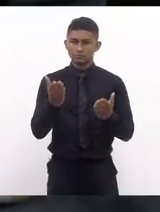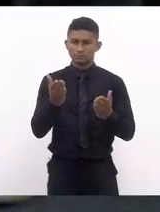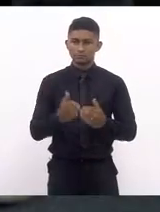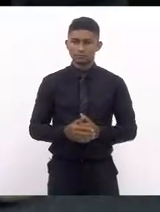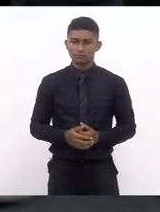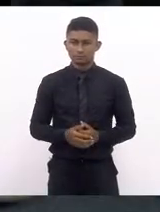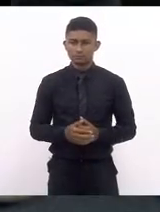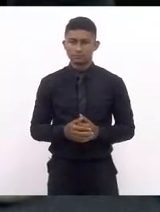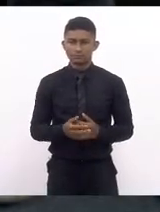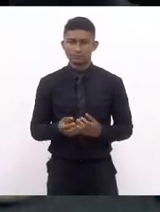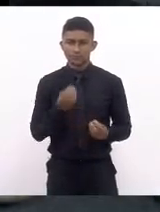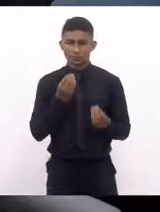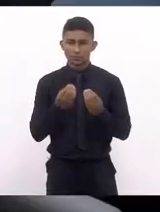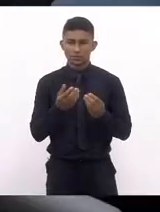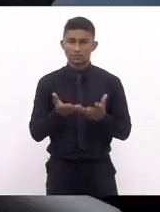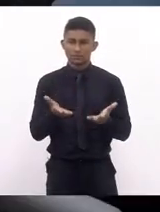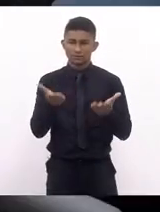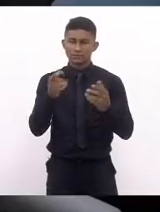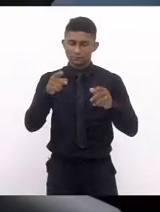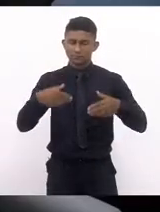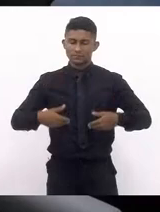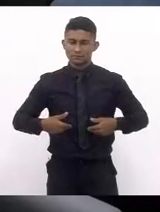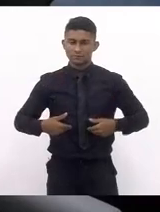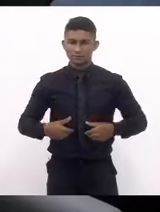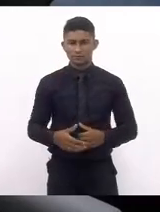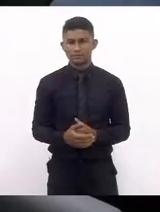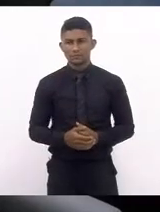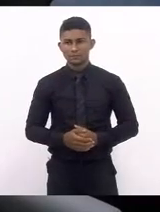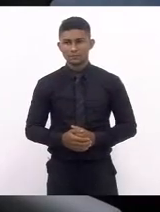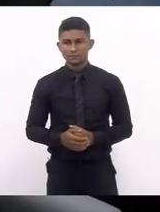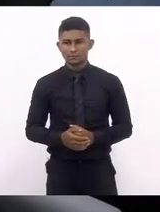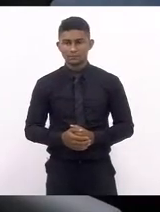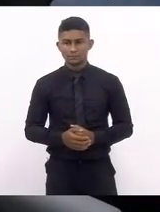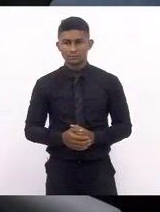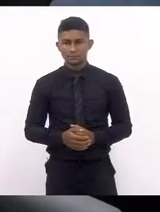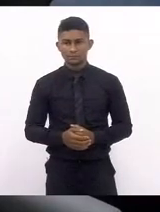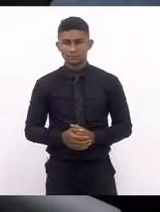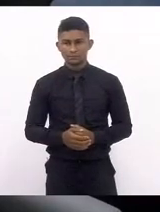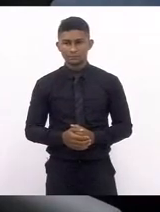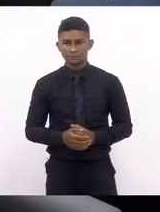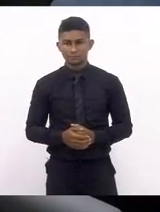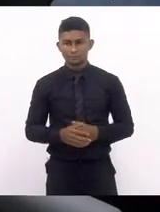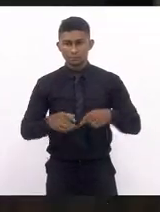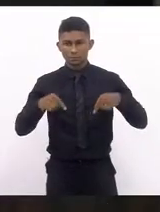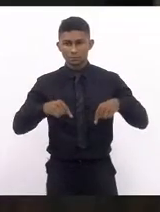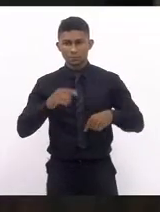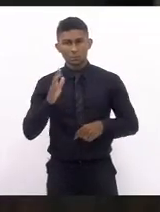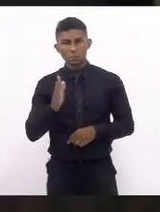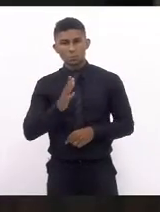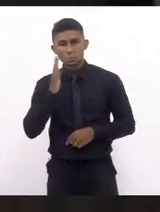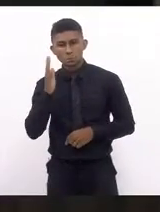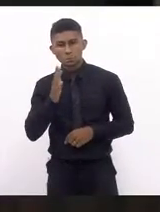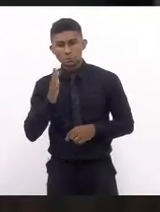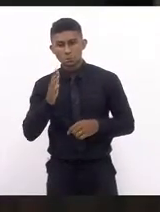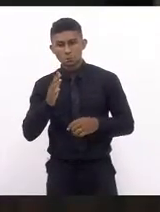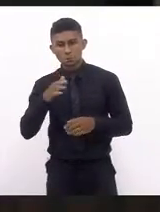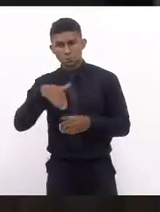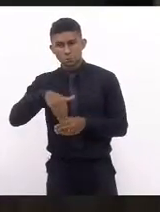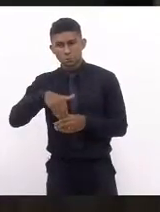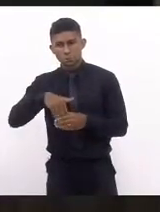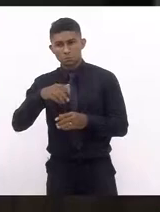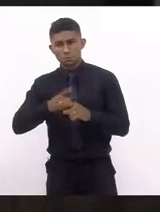ó comer Está com fome bem não havendo mais quem queira fazer declaração de